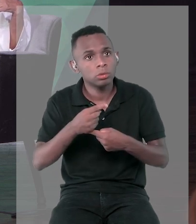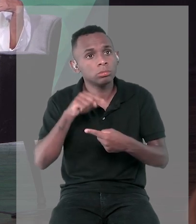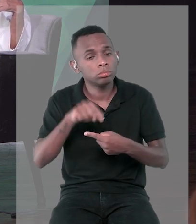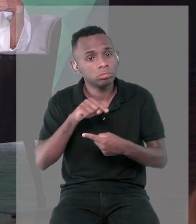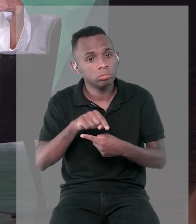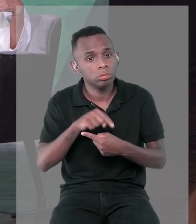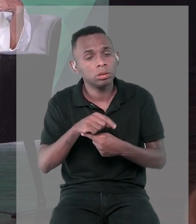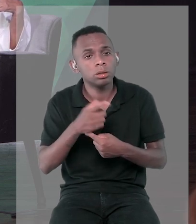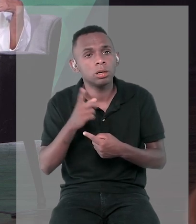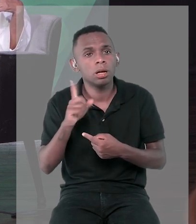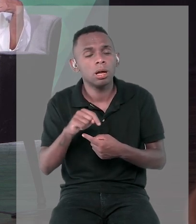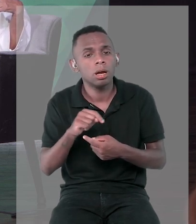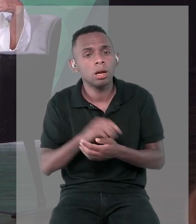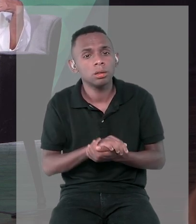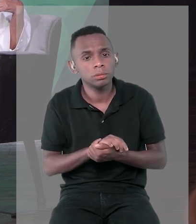que